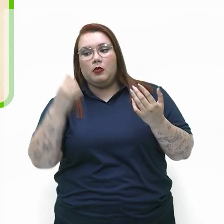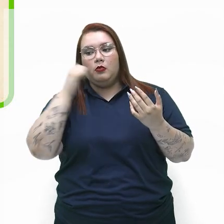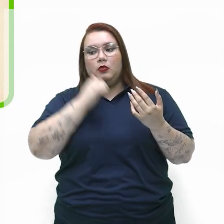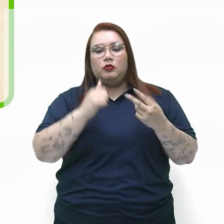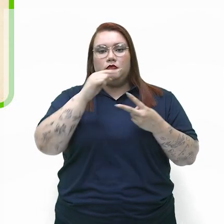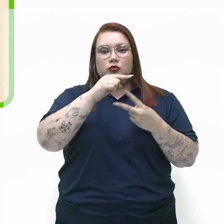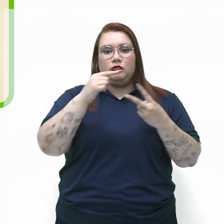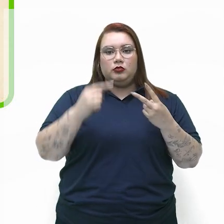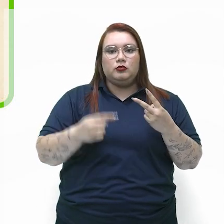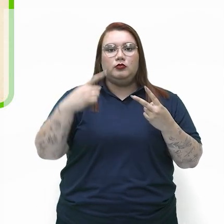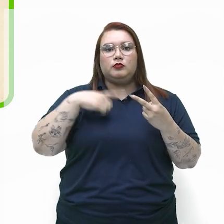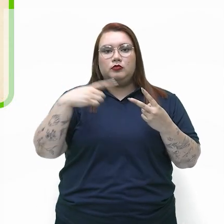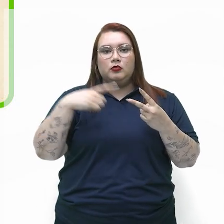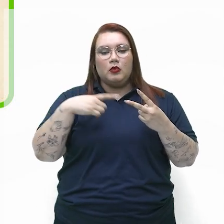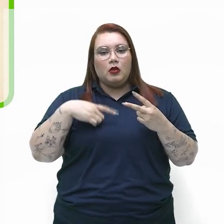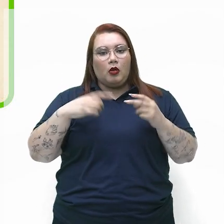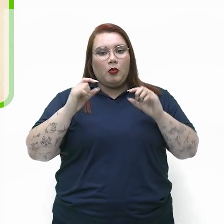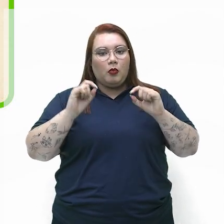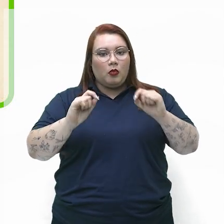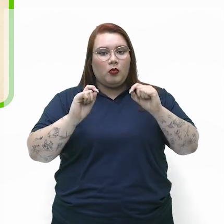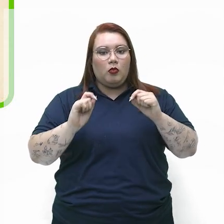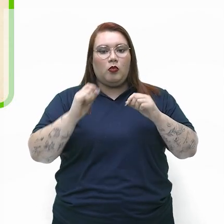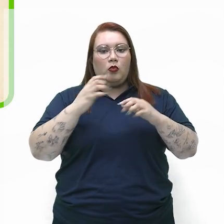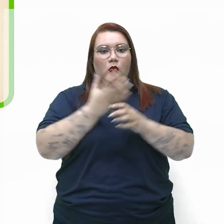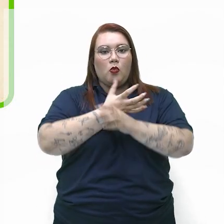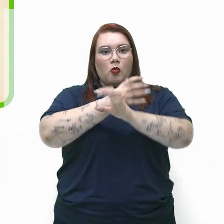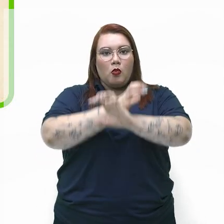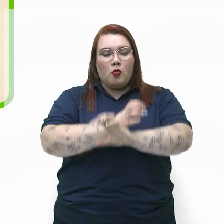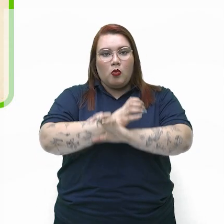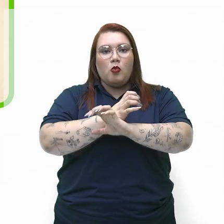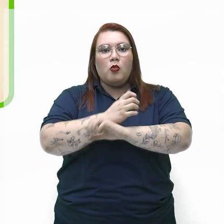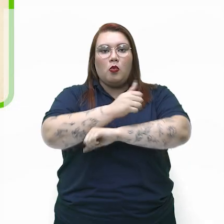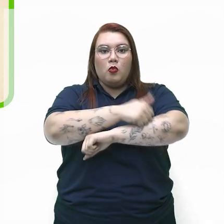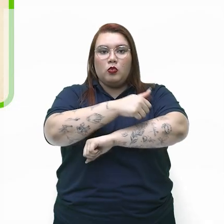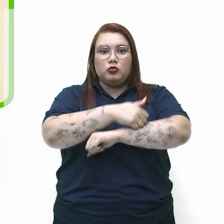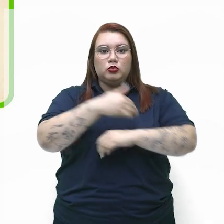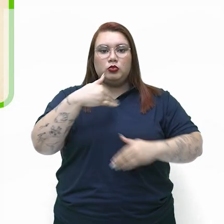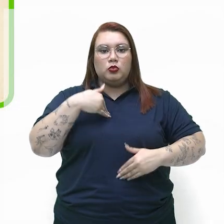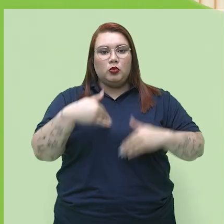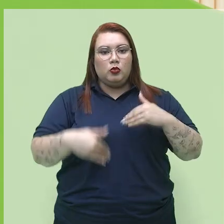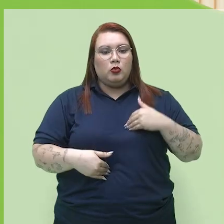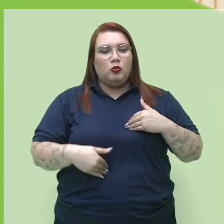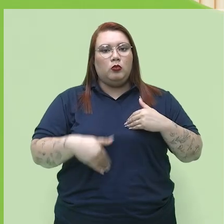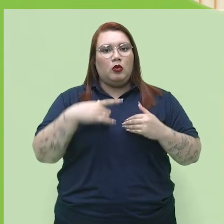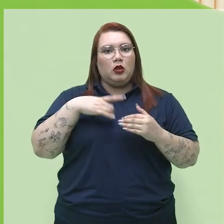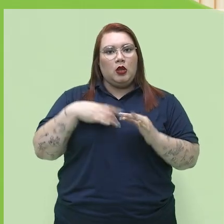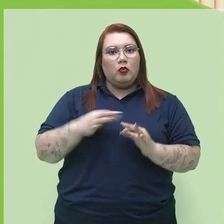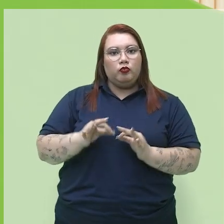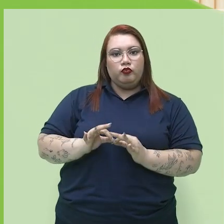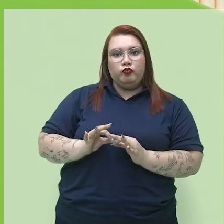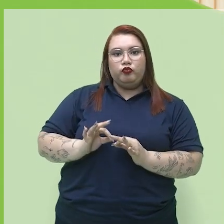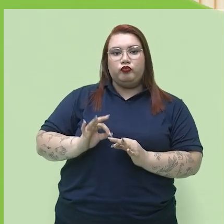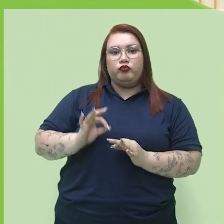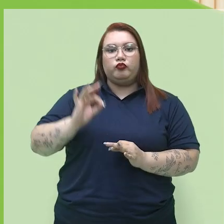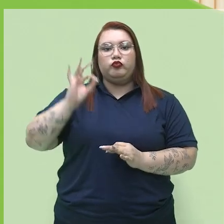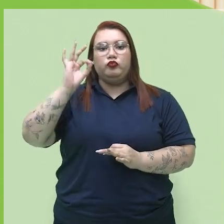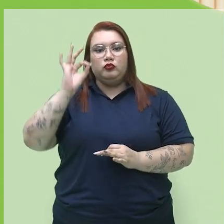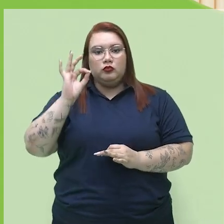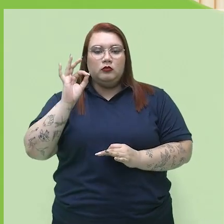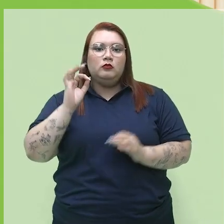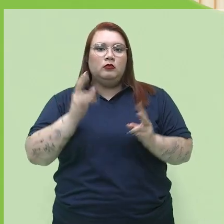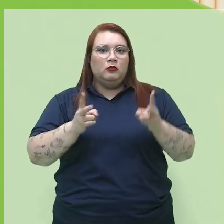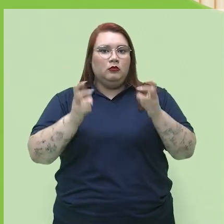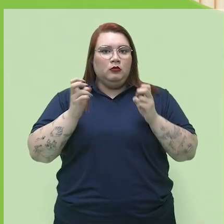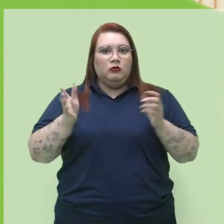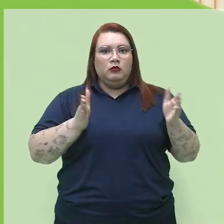quanto a mulher, vai ter um estirão, né? Um verdadeiro crescimento, né? Um boom de crescimento que vai ser possível visualizar,